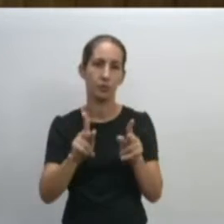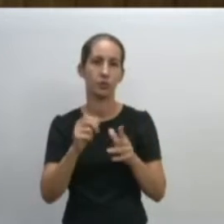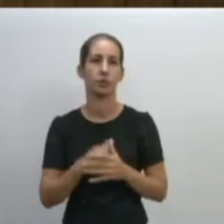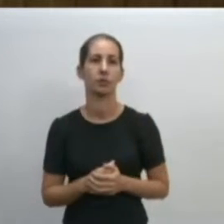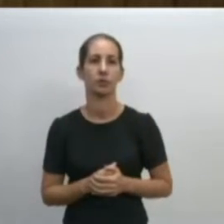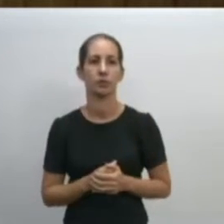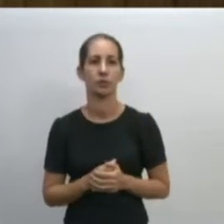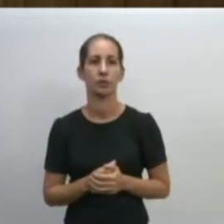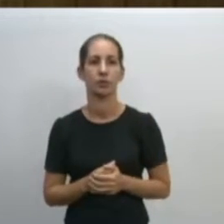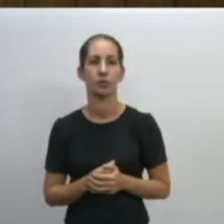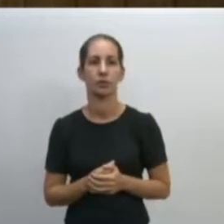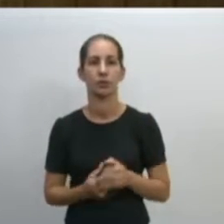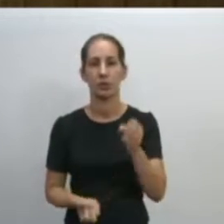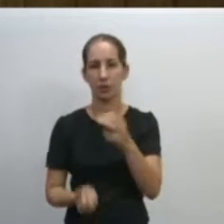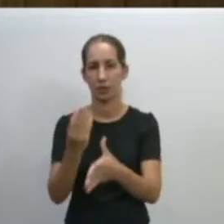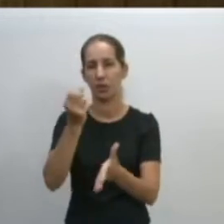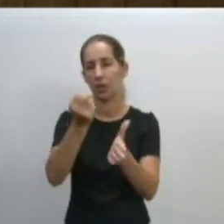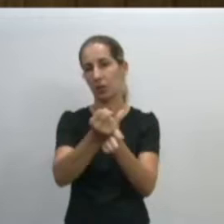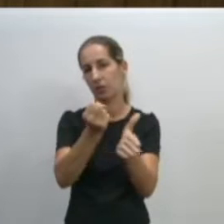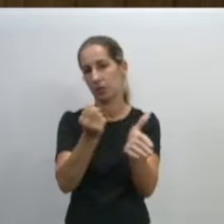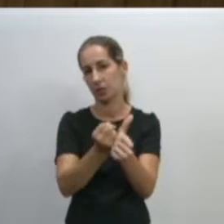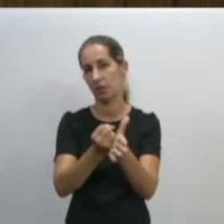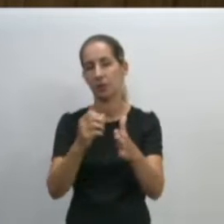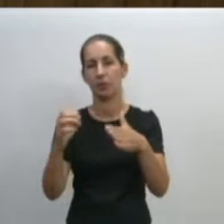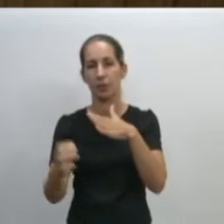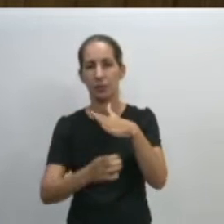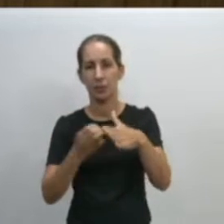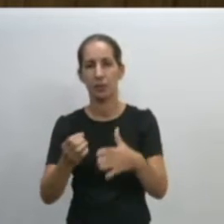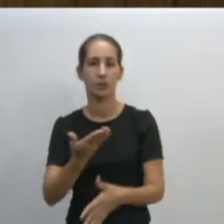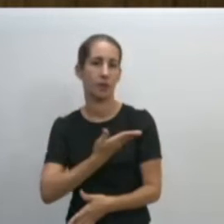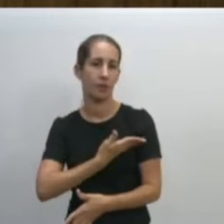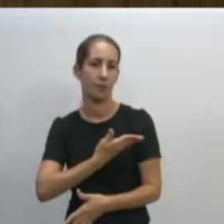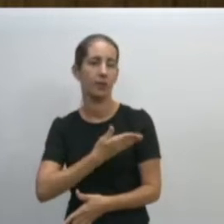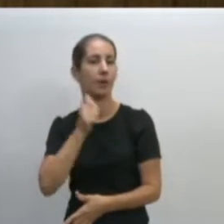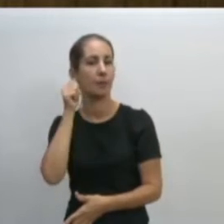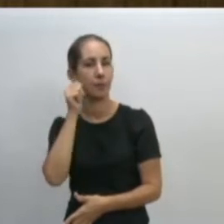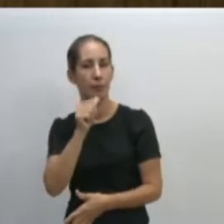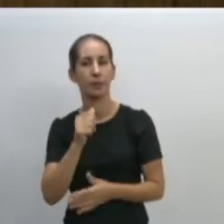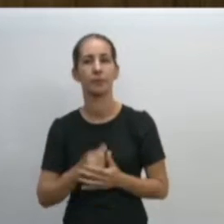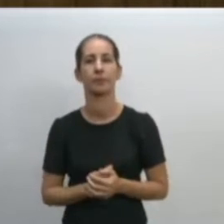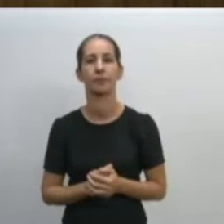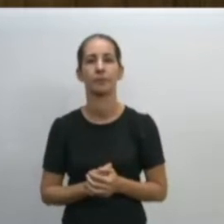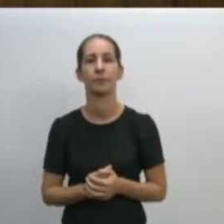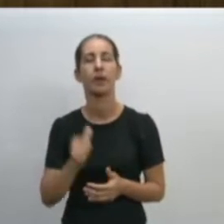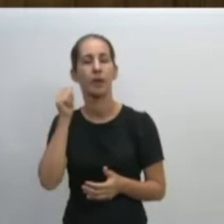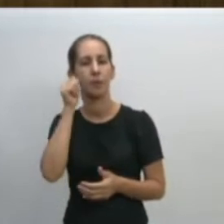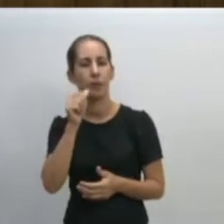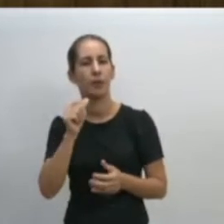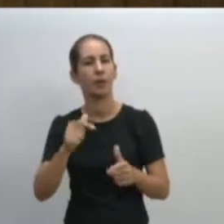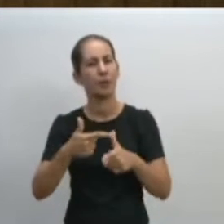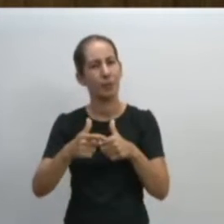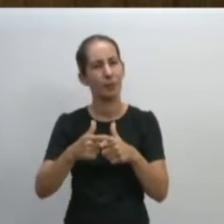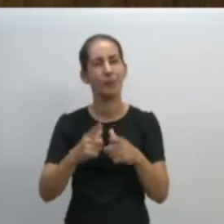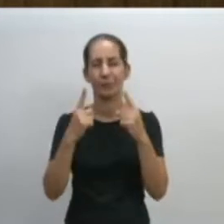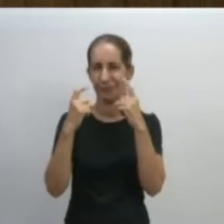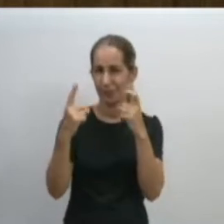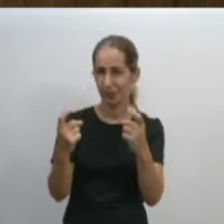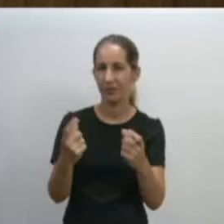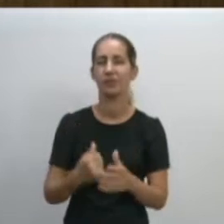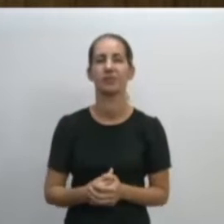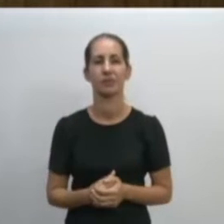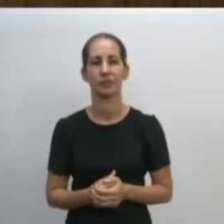é um projeto que cria o selo de empresa amiga da mulher, né? Inclusive essas mulheres que sofrem violência,